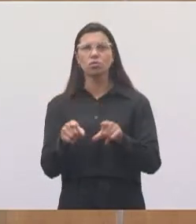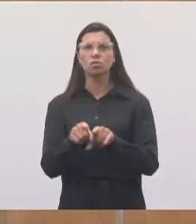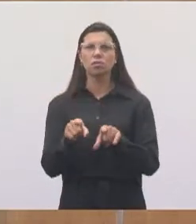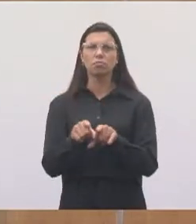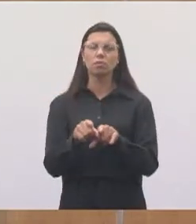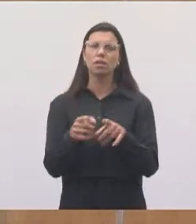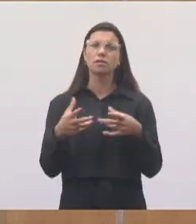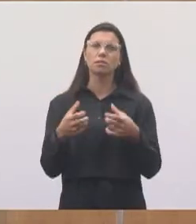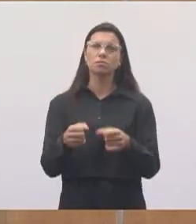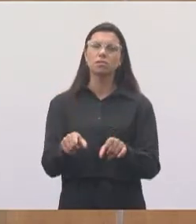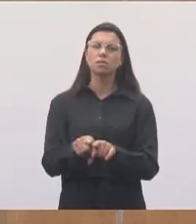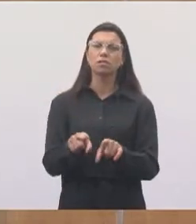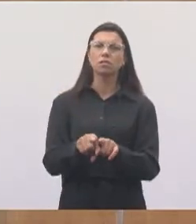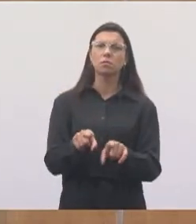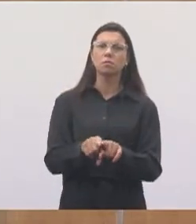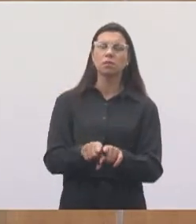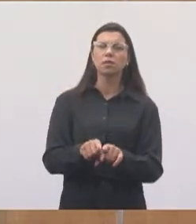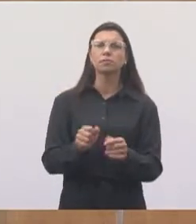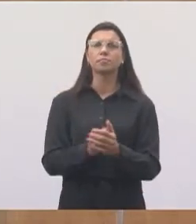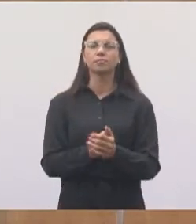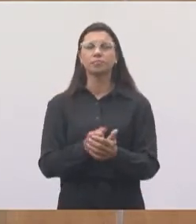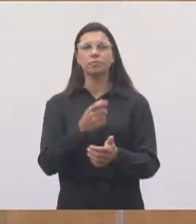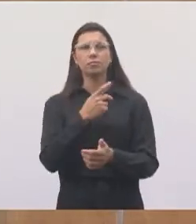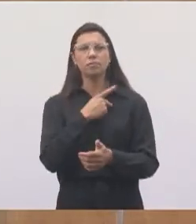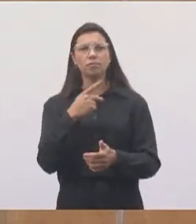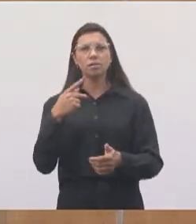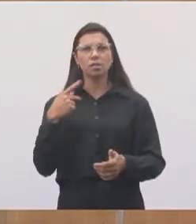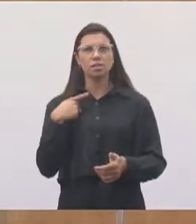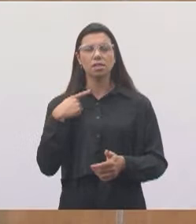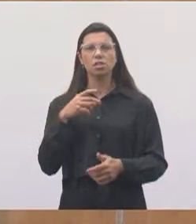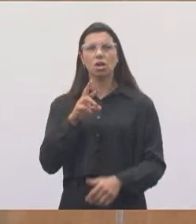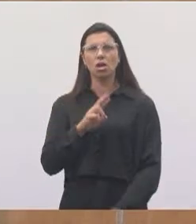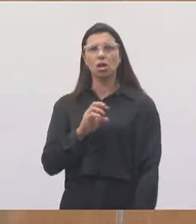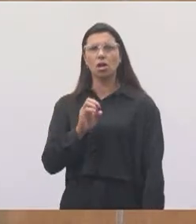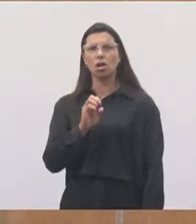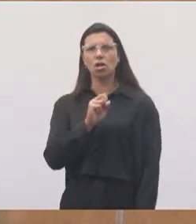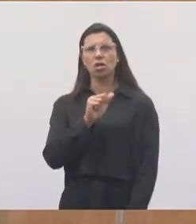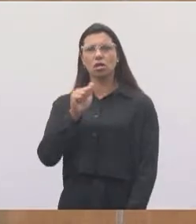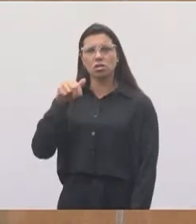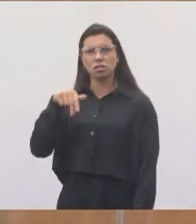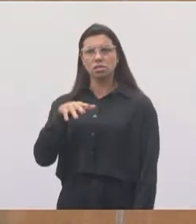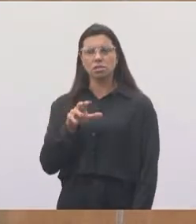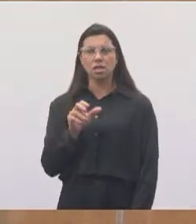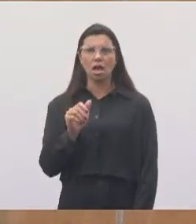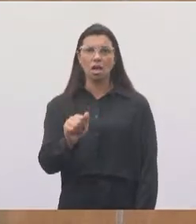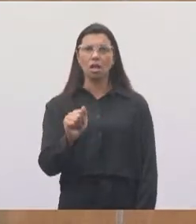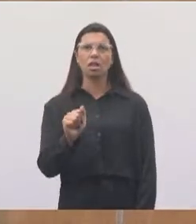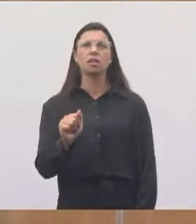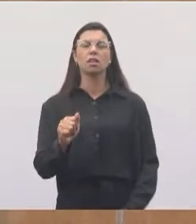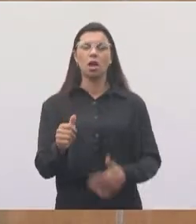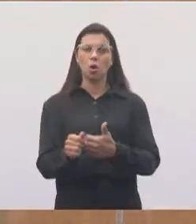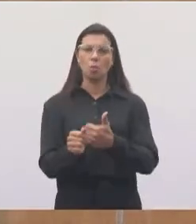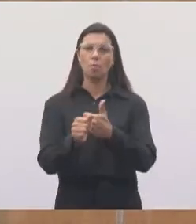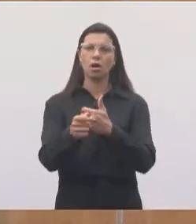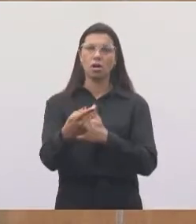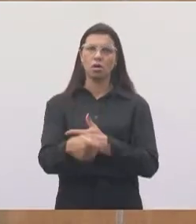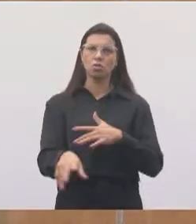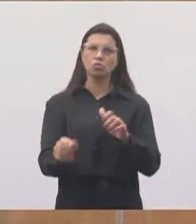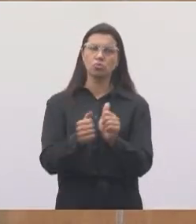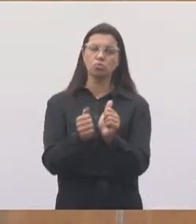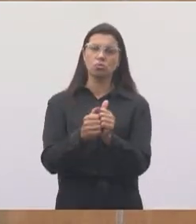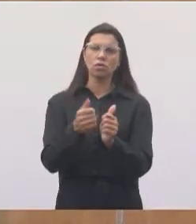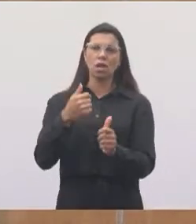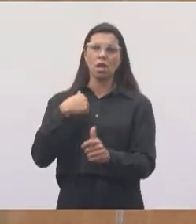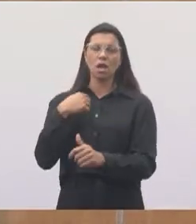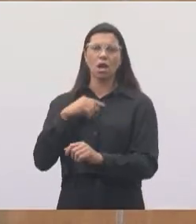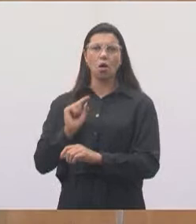recebendo a presença aqui da nossa presidente do Instituto, Rossana Vasques. Muito obrigado por estar acompanhando aqui conosco. Eu que